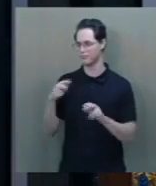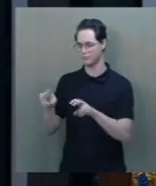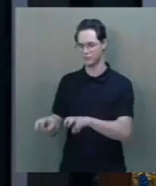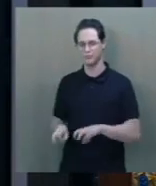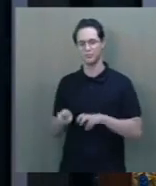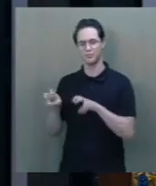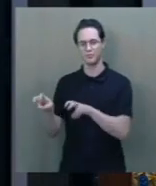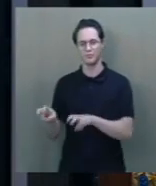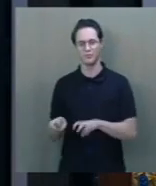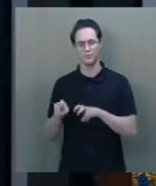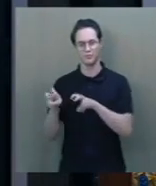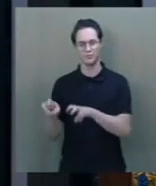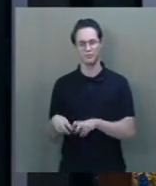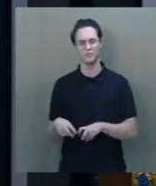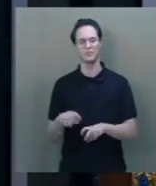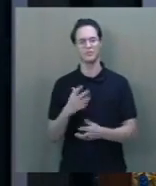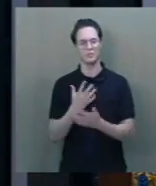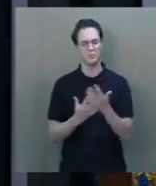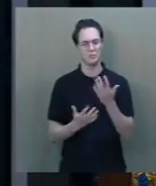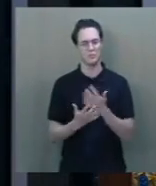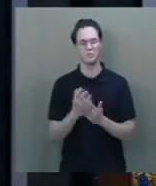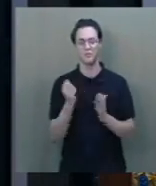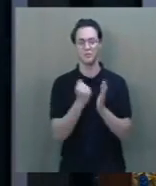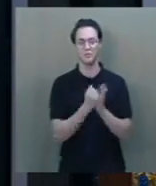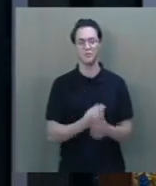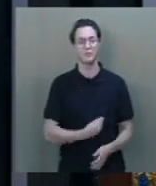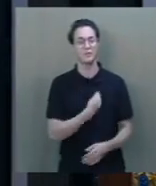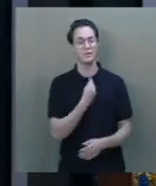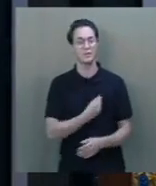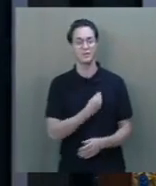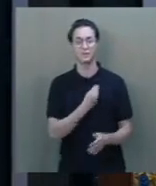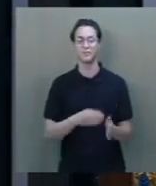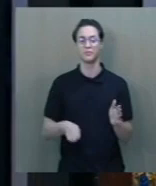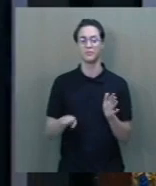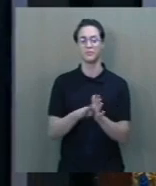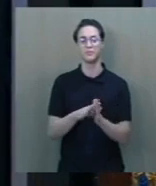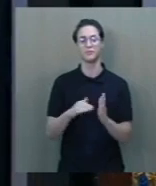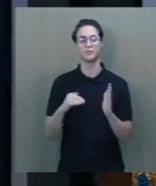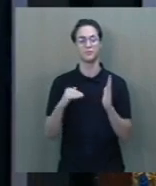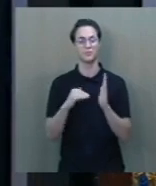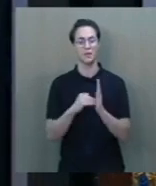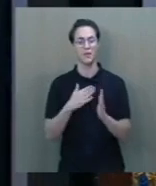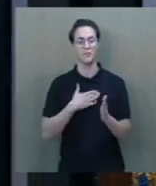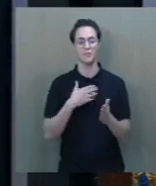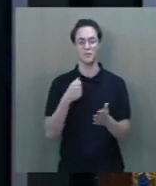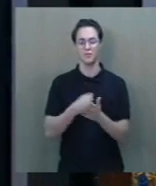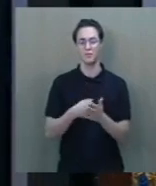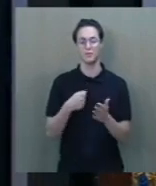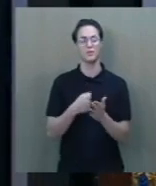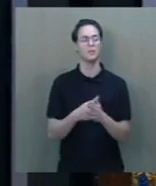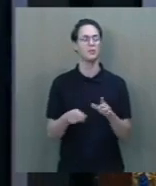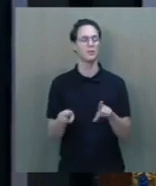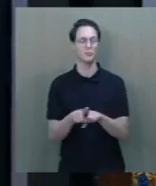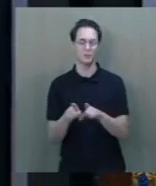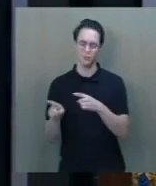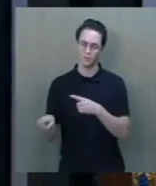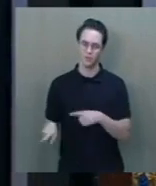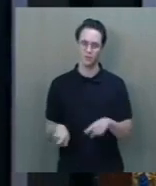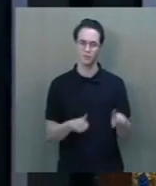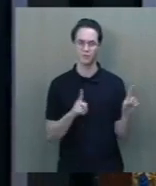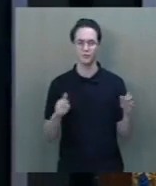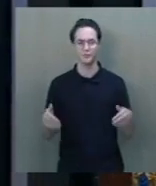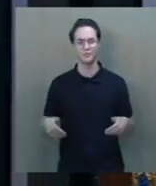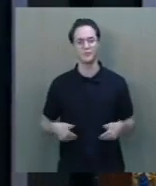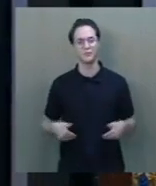mãos marcadas pela vida, chegou ao Senado Federal. A minha luta também é contra a fome. E o